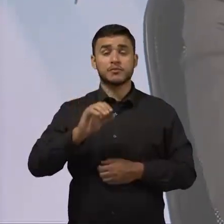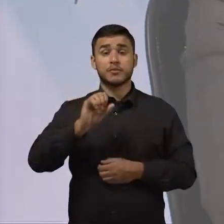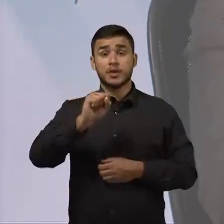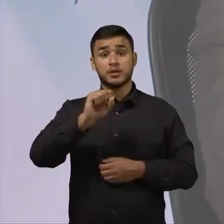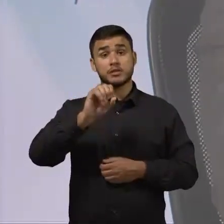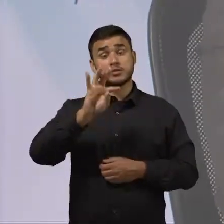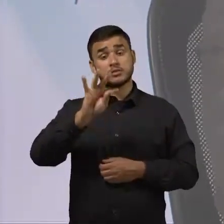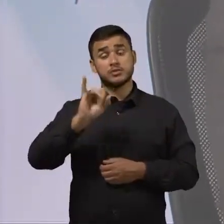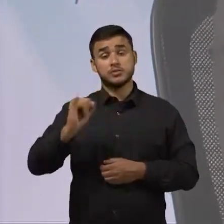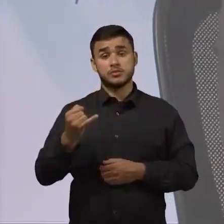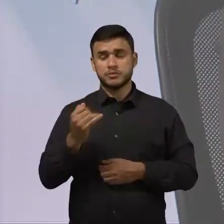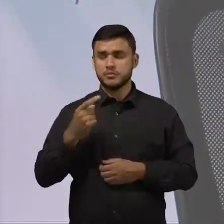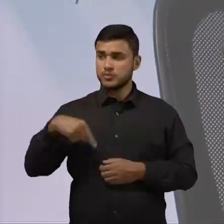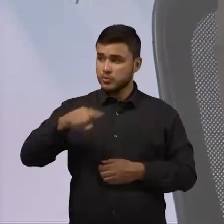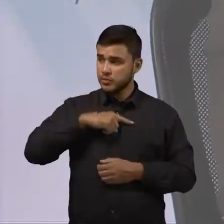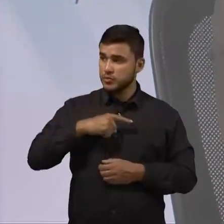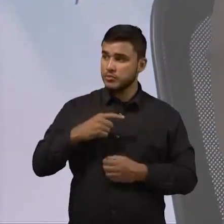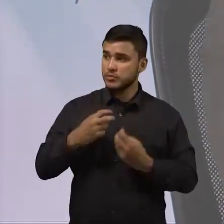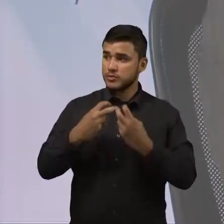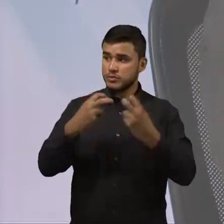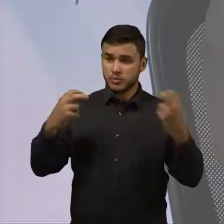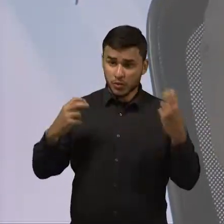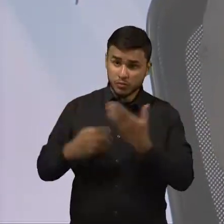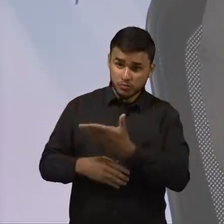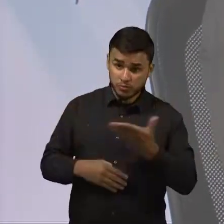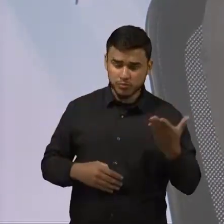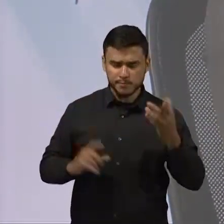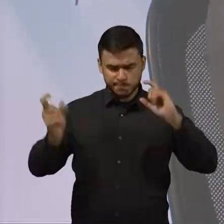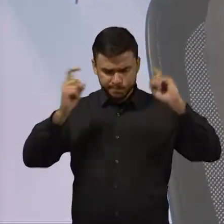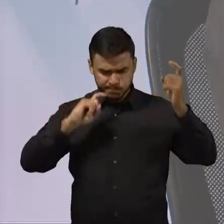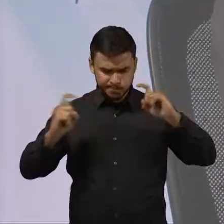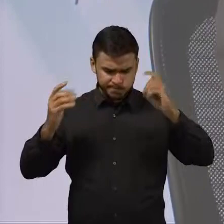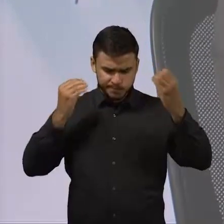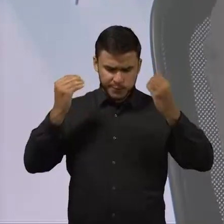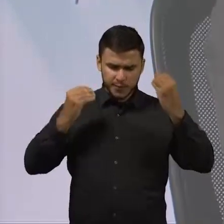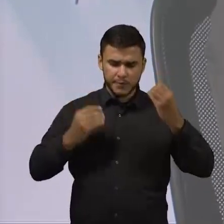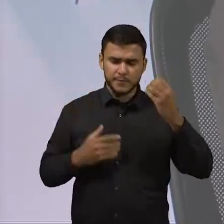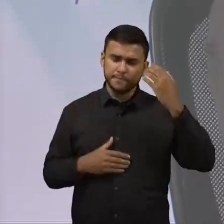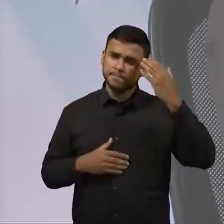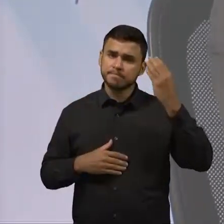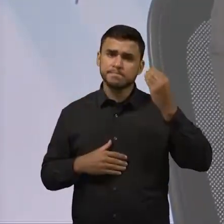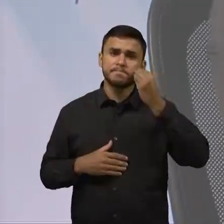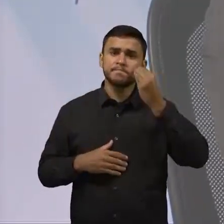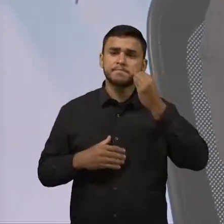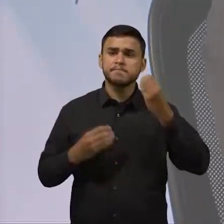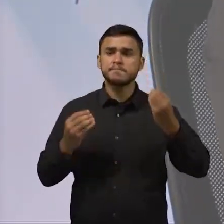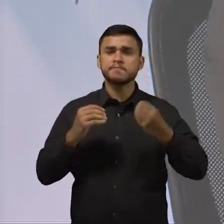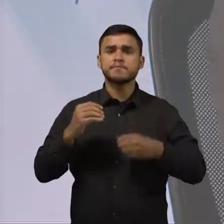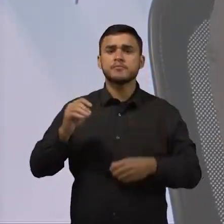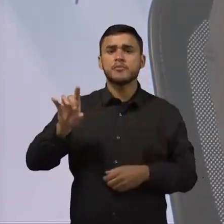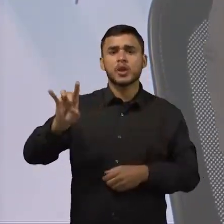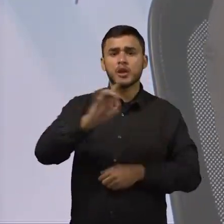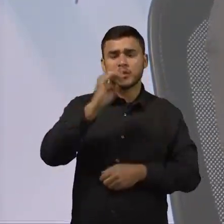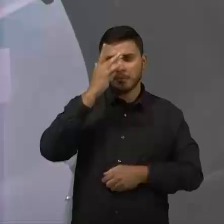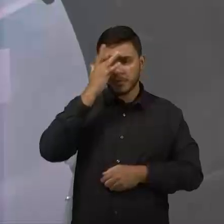que fica todo mundo, nós todos, nós outros, tentando decidir, definir o sentimento de cada